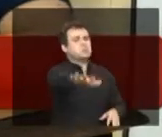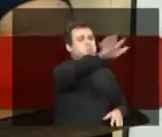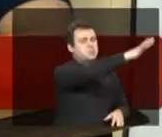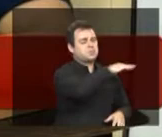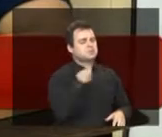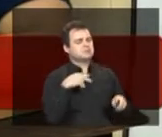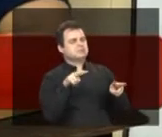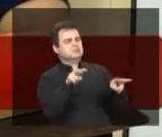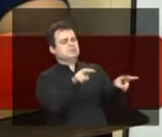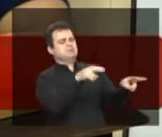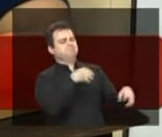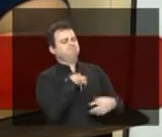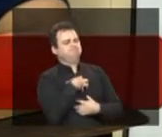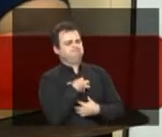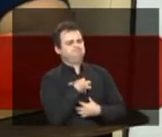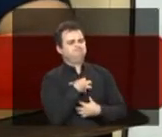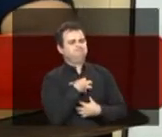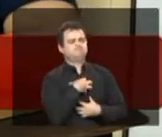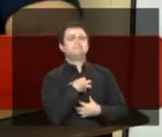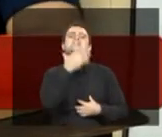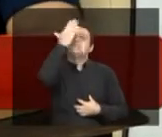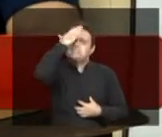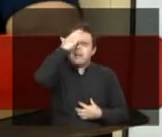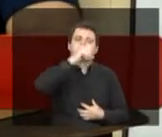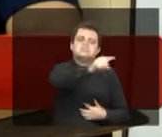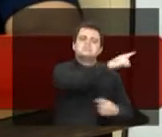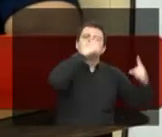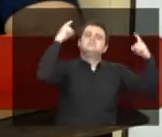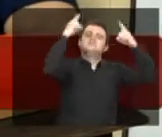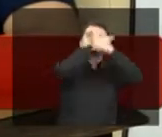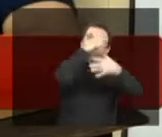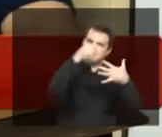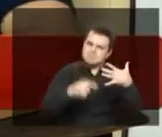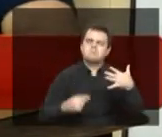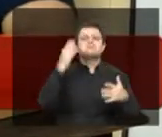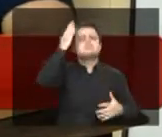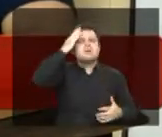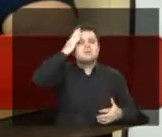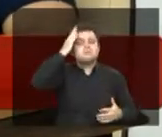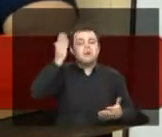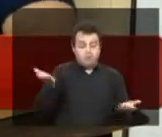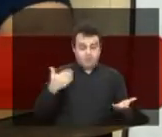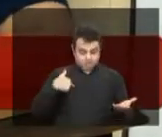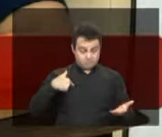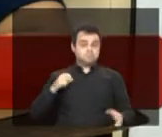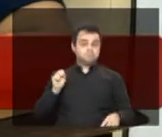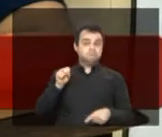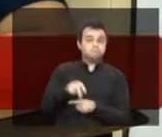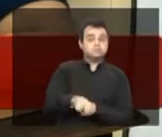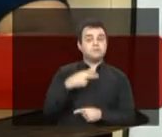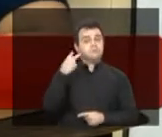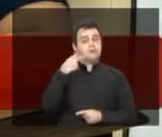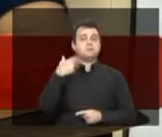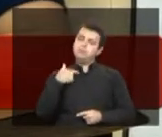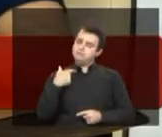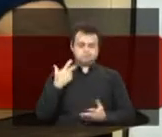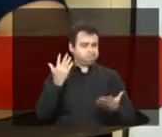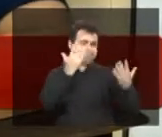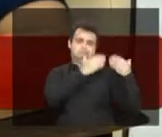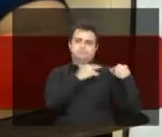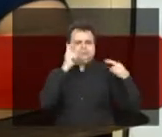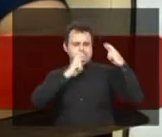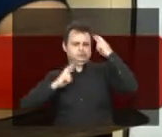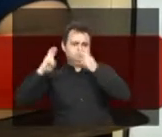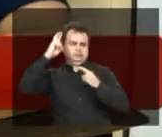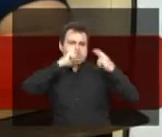conhece os desafios, mas agora eu estou do outro lado, aqui eu tenho que fiscalizar. E a gente